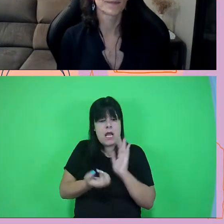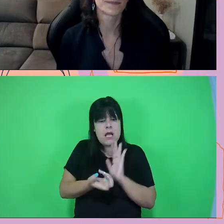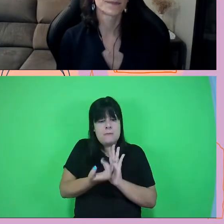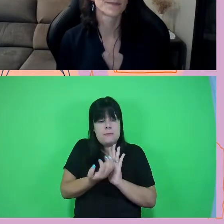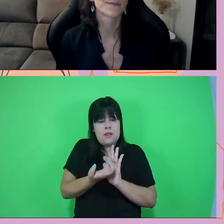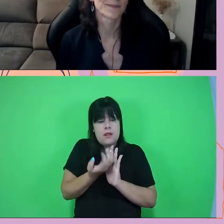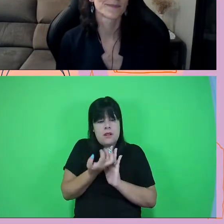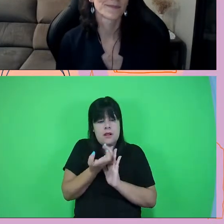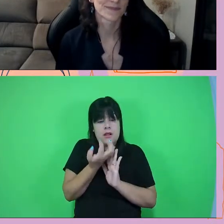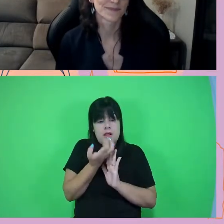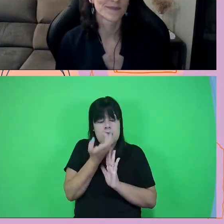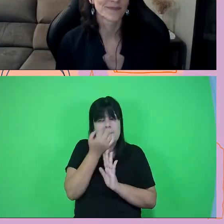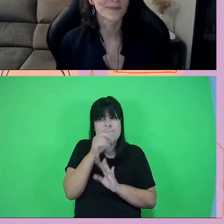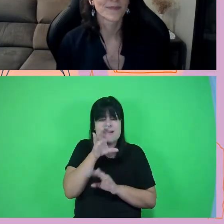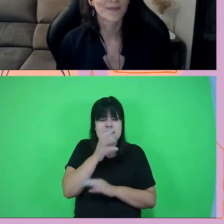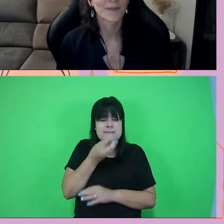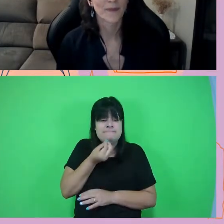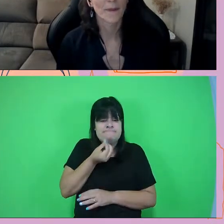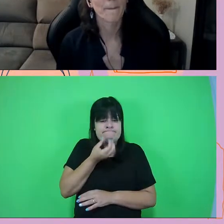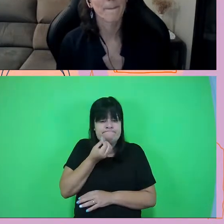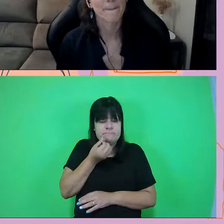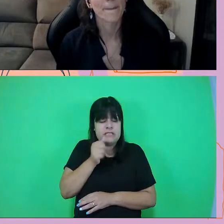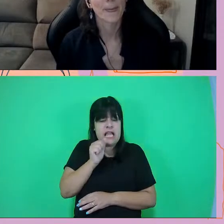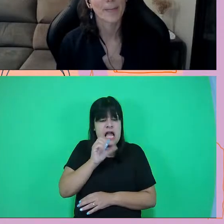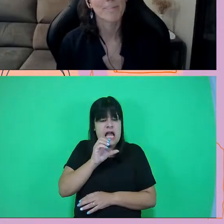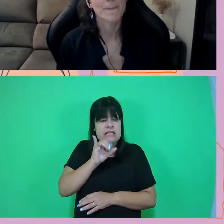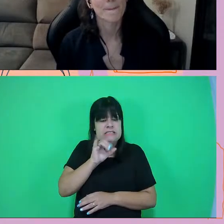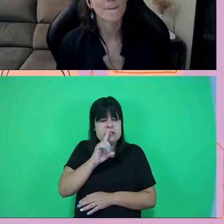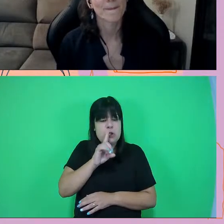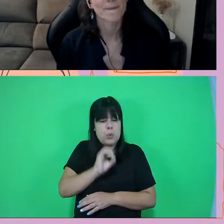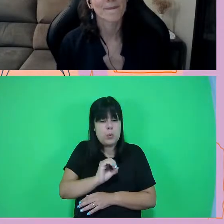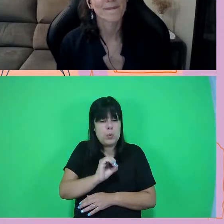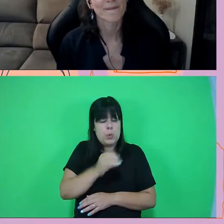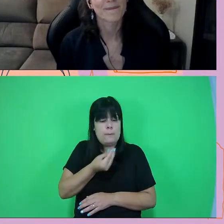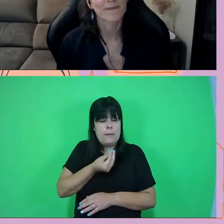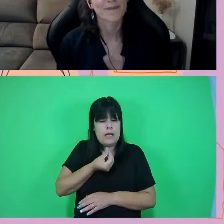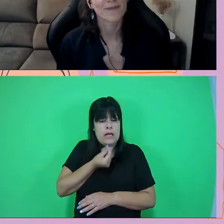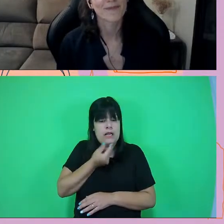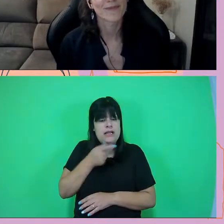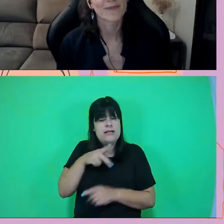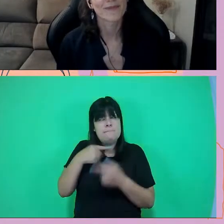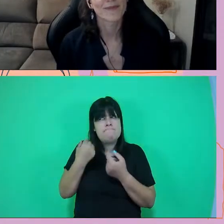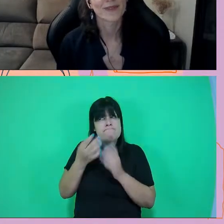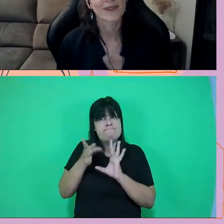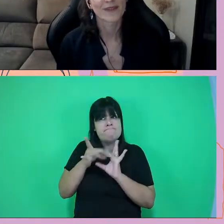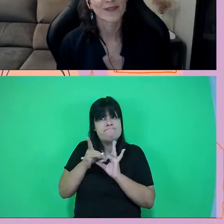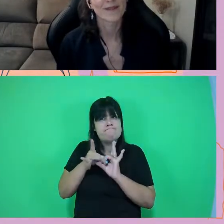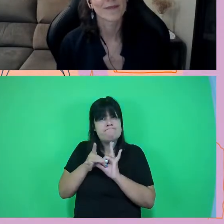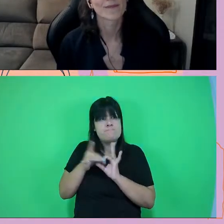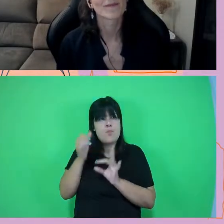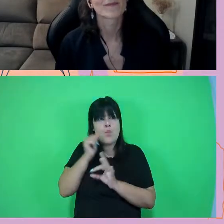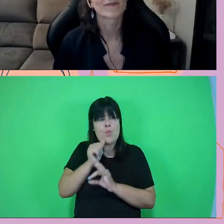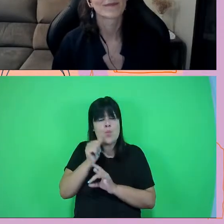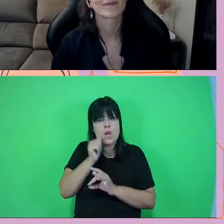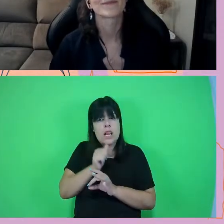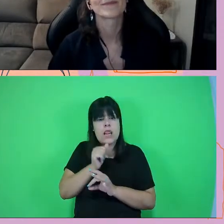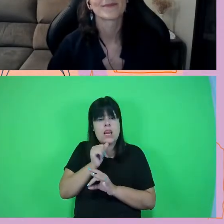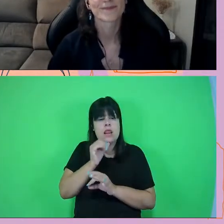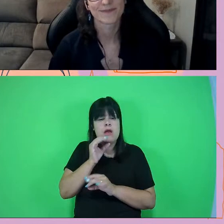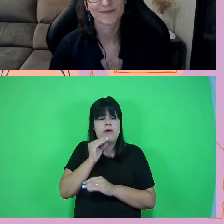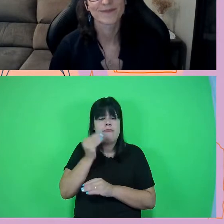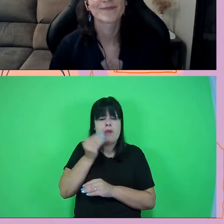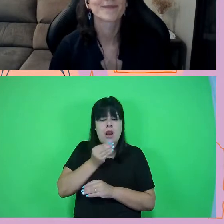a acidez dela lembra espumante. E o espumante é muito associado à mulher, à bebida